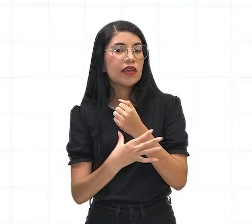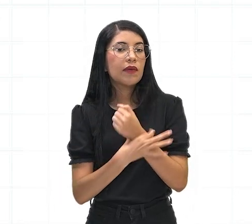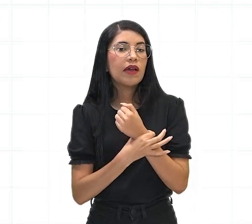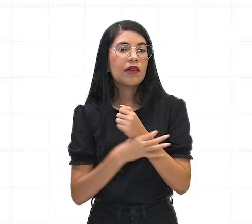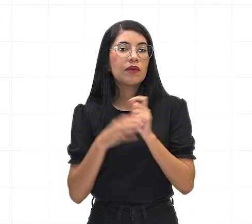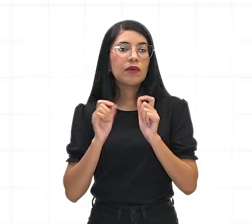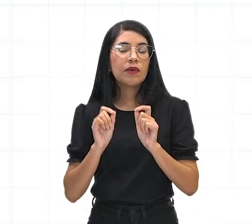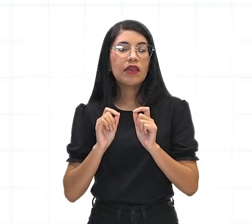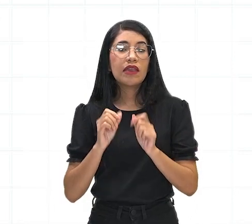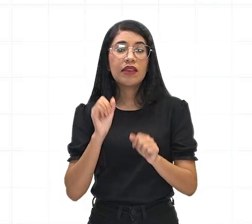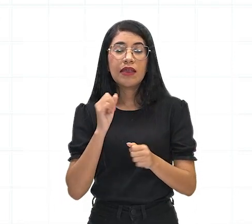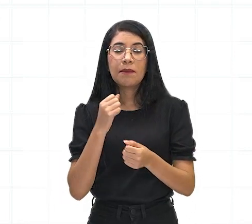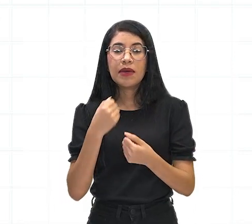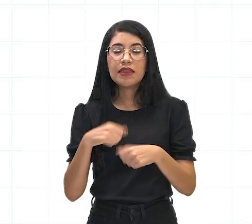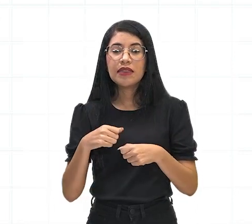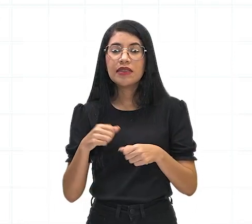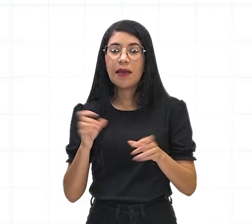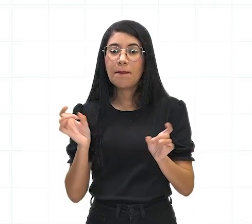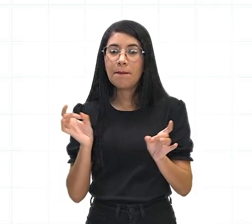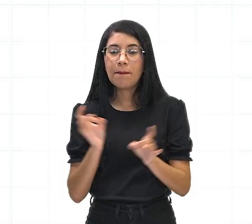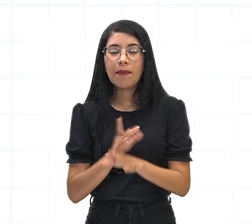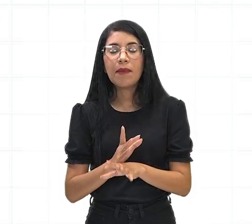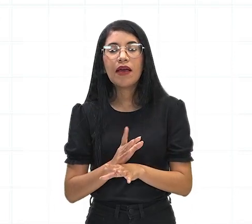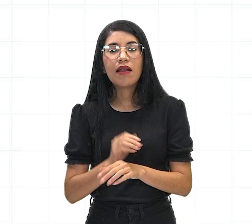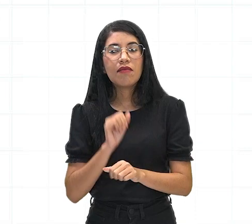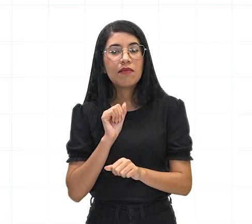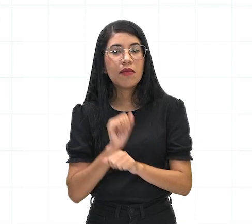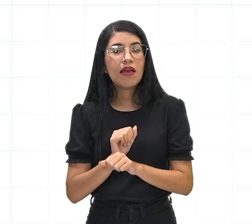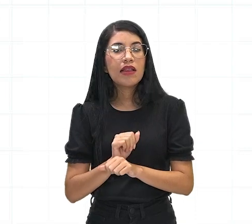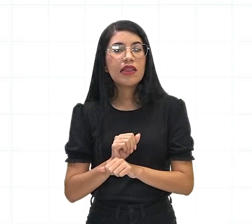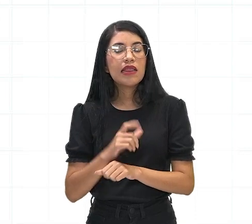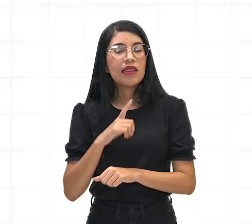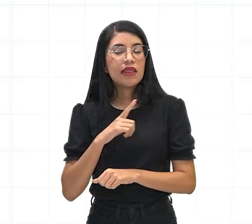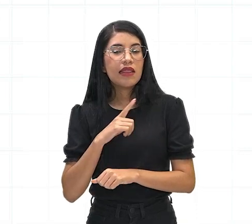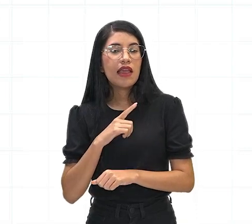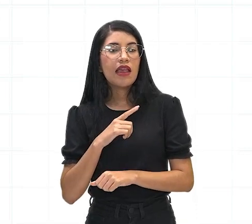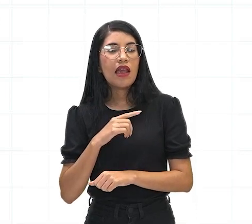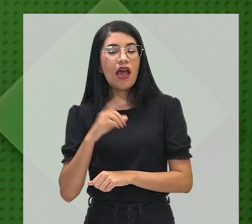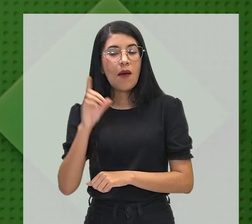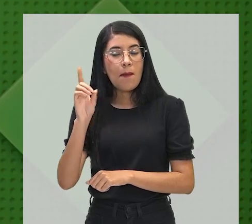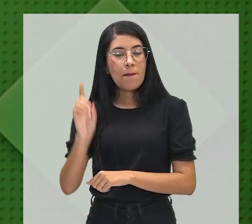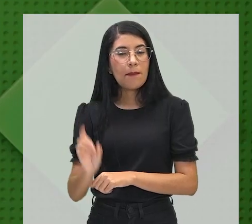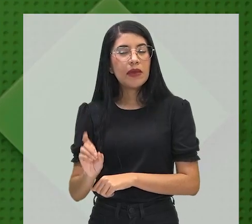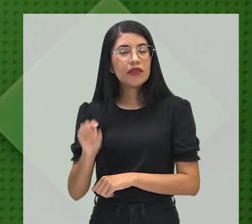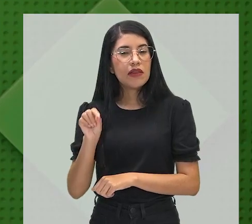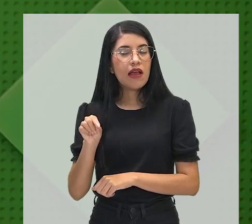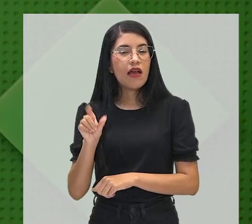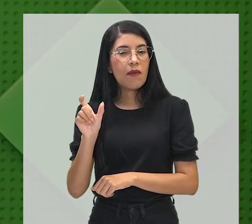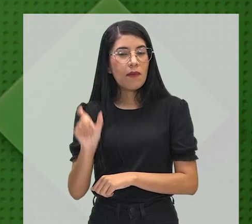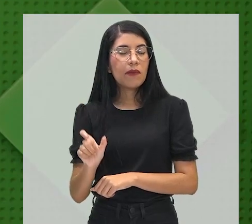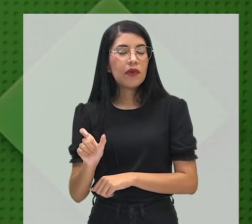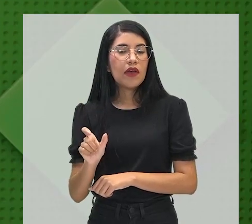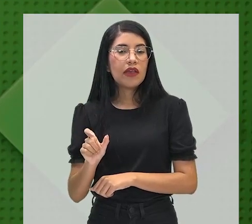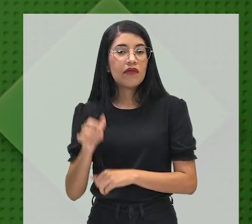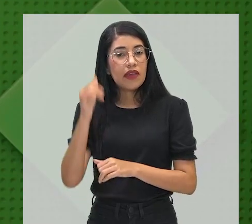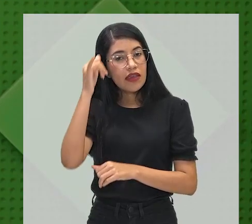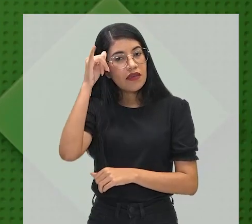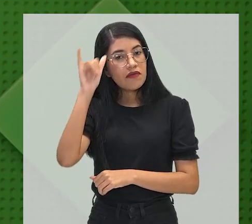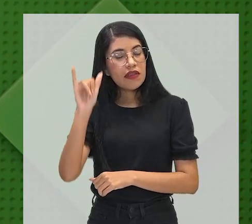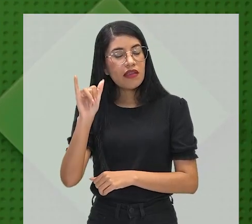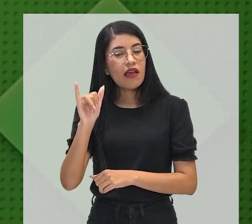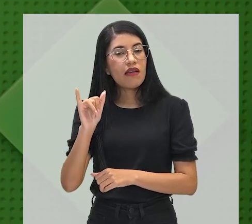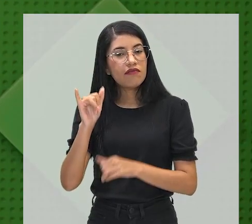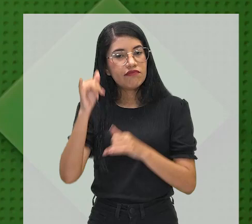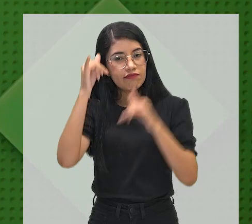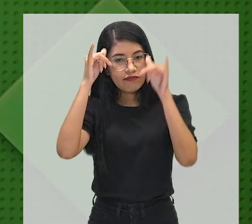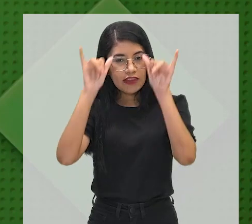garantido de que isso tem que cessar, né, de que vai ter ali alguma autoridade que vai prevenir, né, com que essa